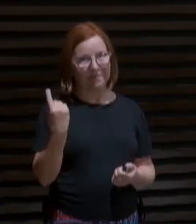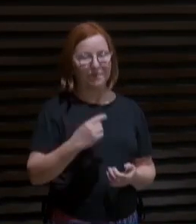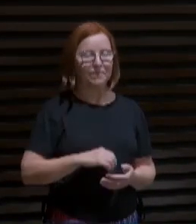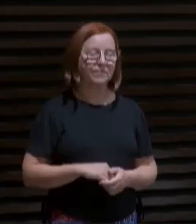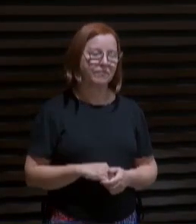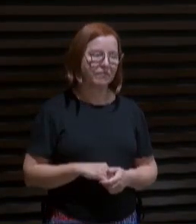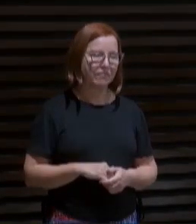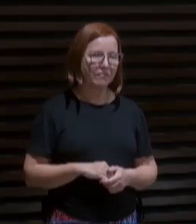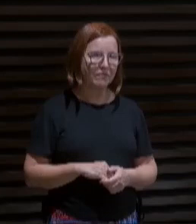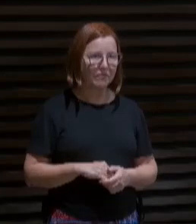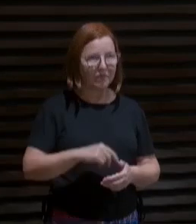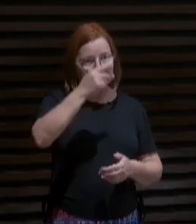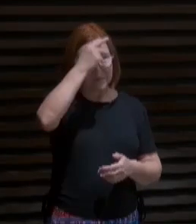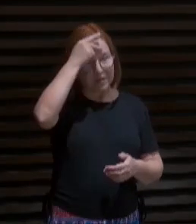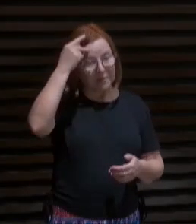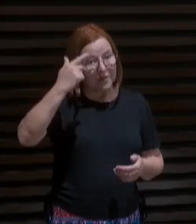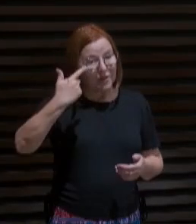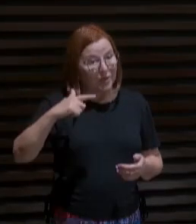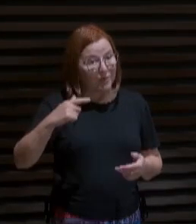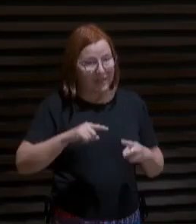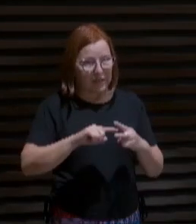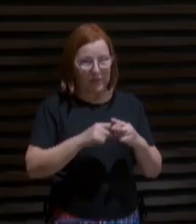não tem correção